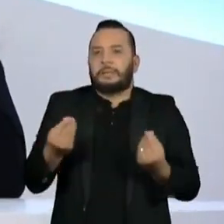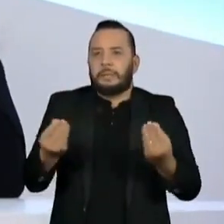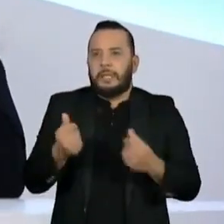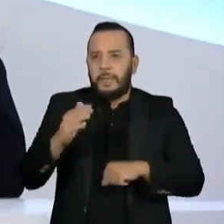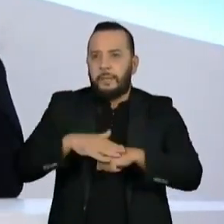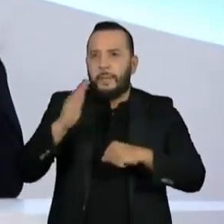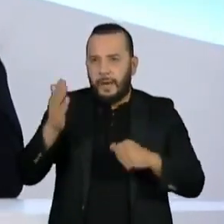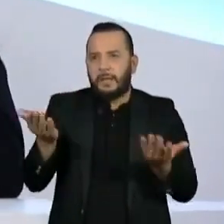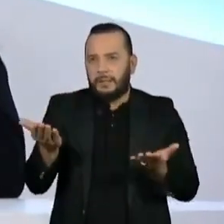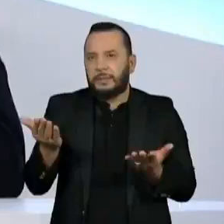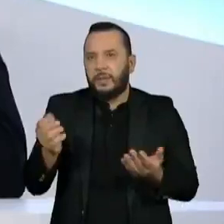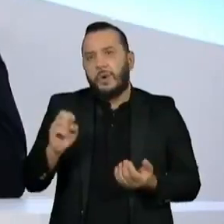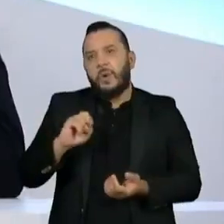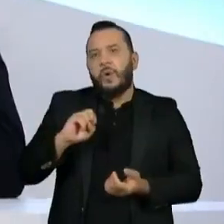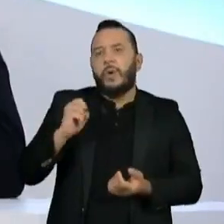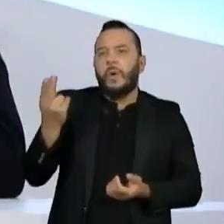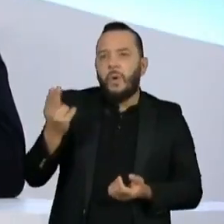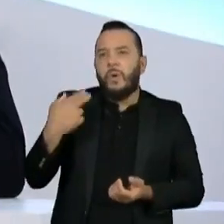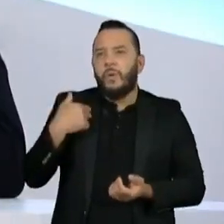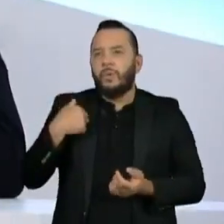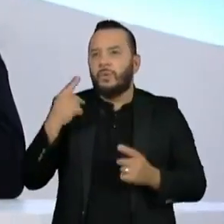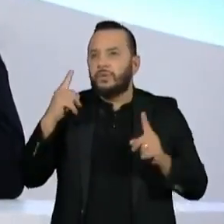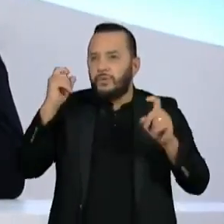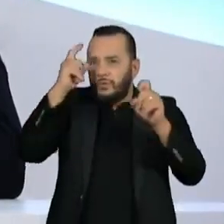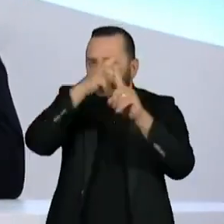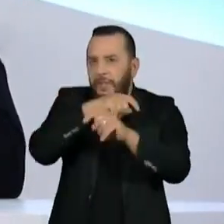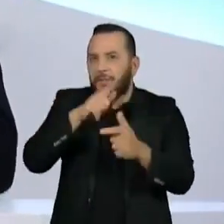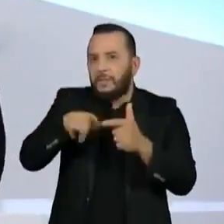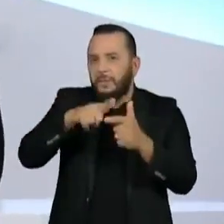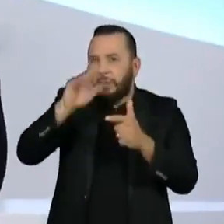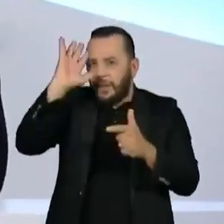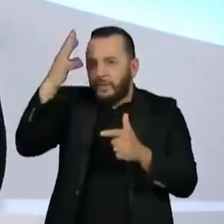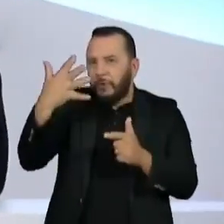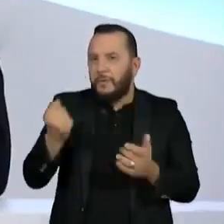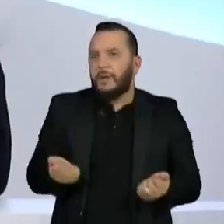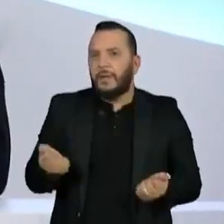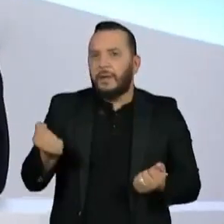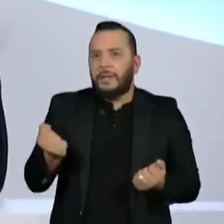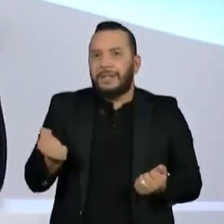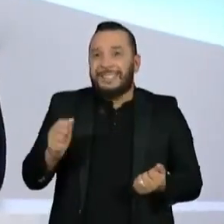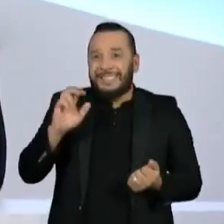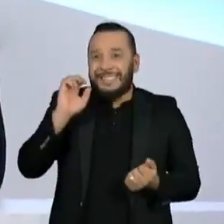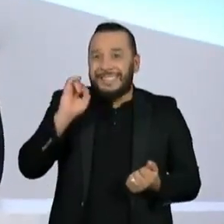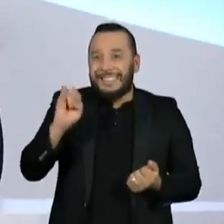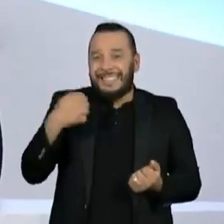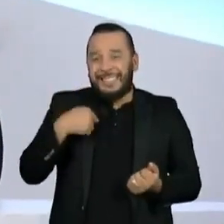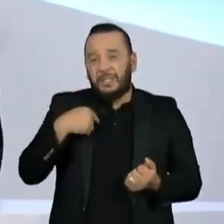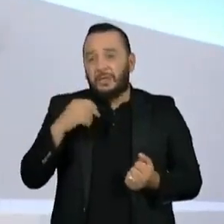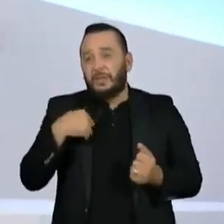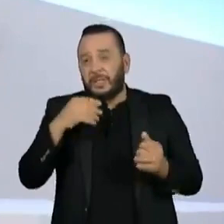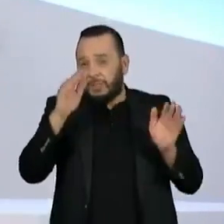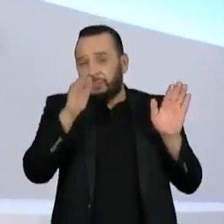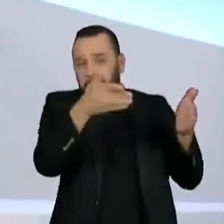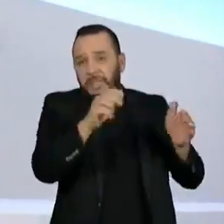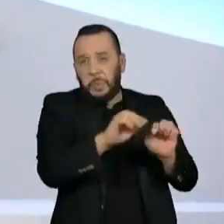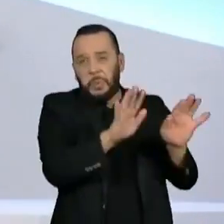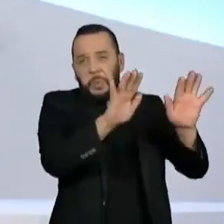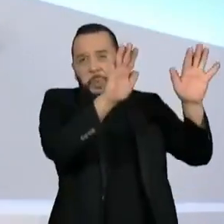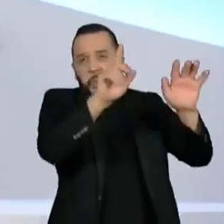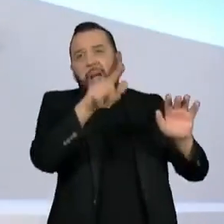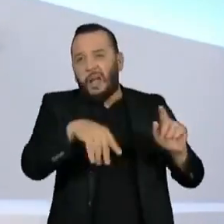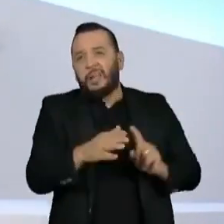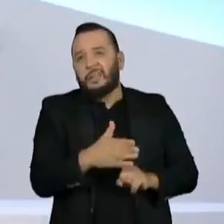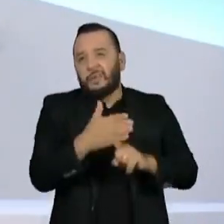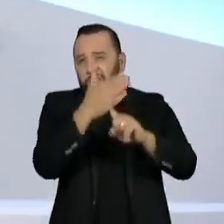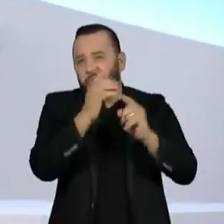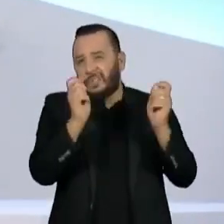para o problema ou dificulta a resolução do problema quando se olha para as emissões só pensando, ah, é tecnologia,